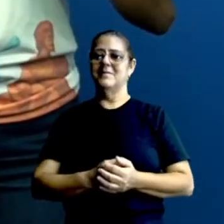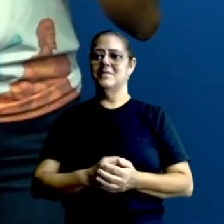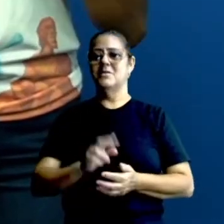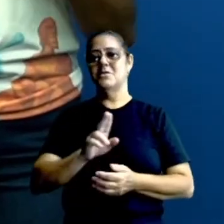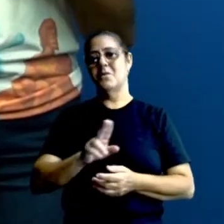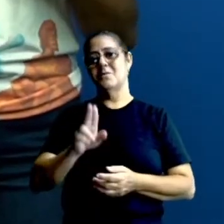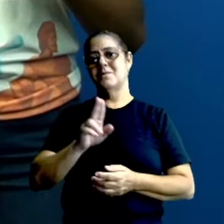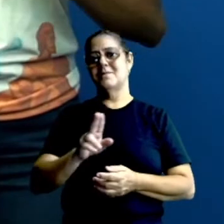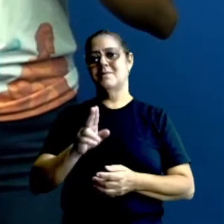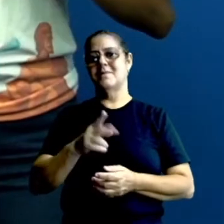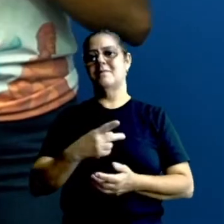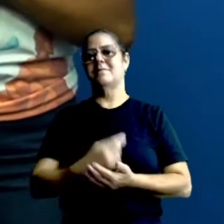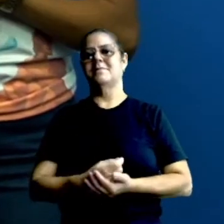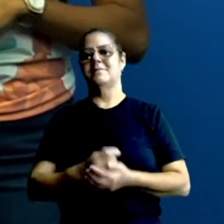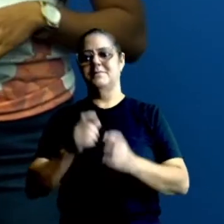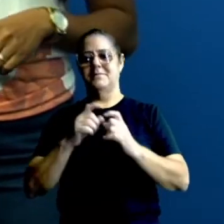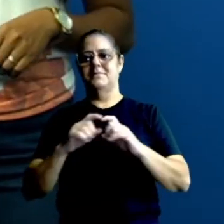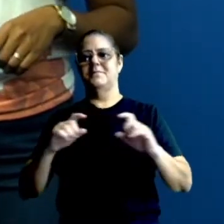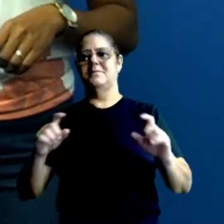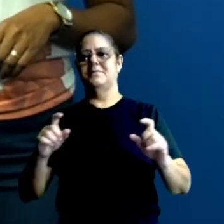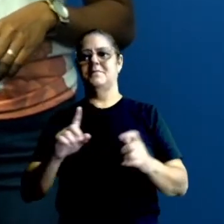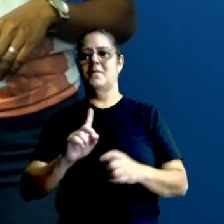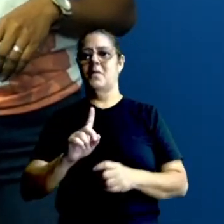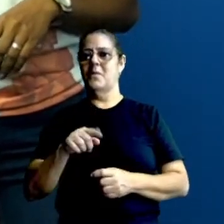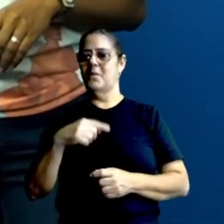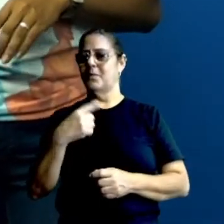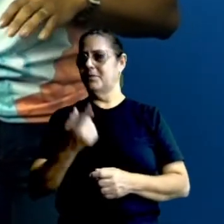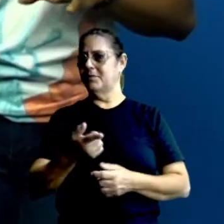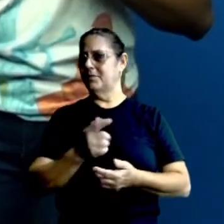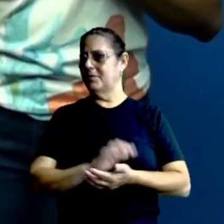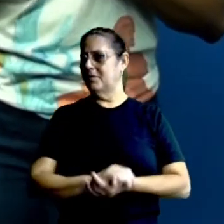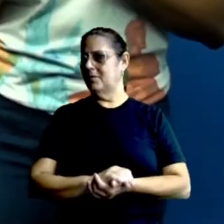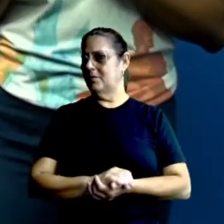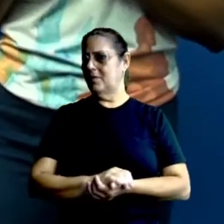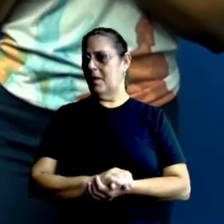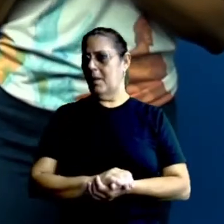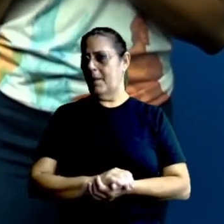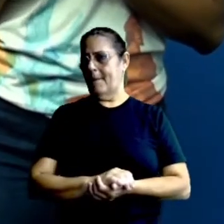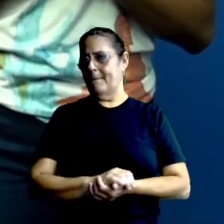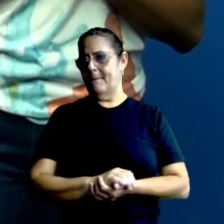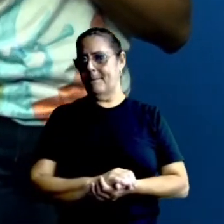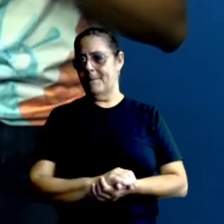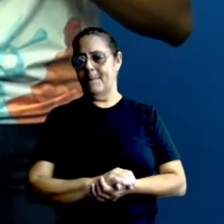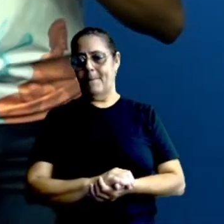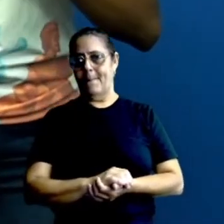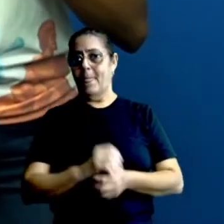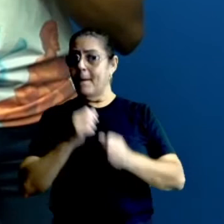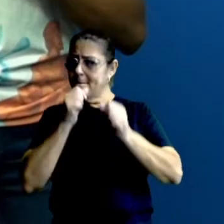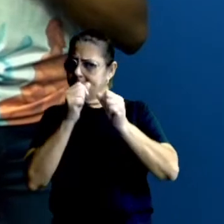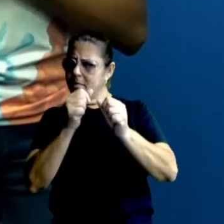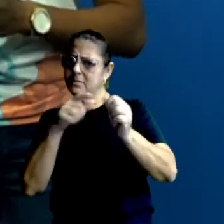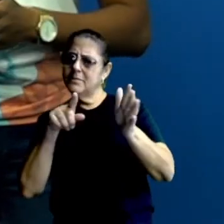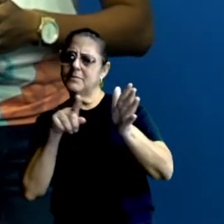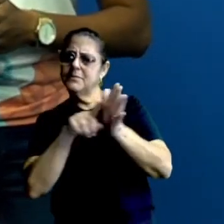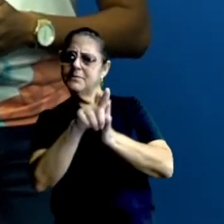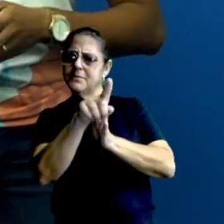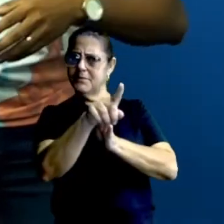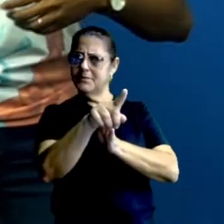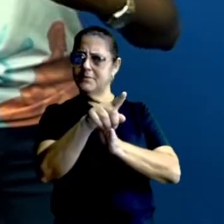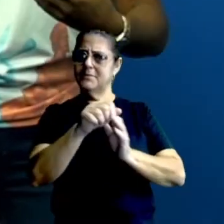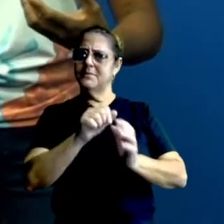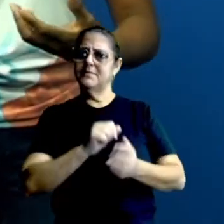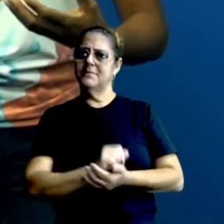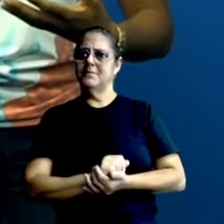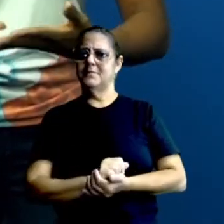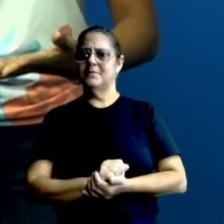expressão. Correto? Vamos à próxima expressão? Bom, agora nós temos essa. Posso fazer uma pergunta? Então,